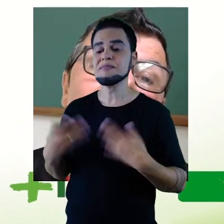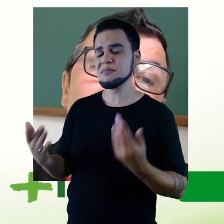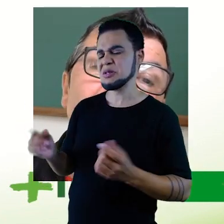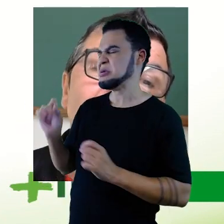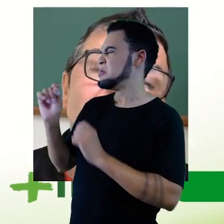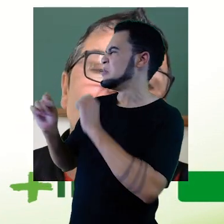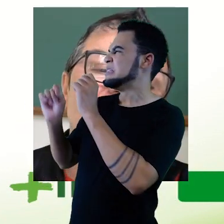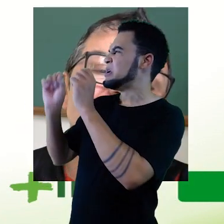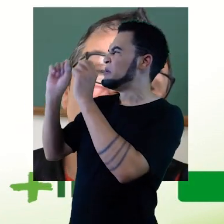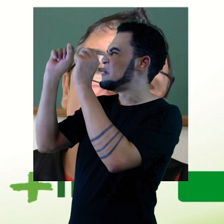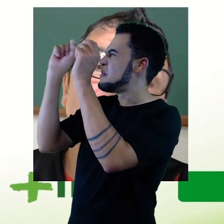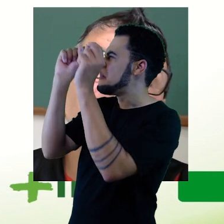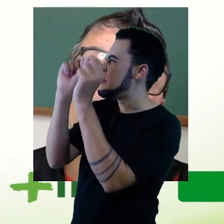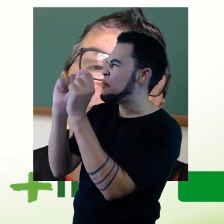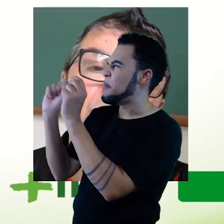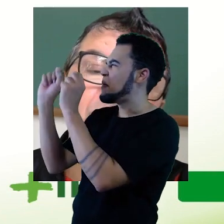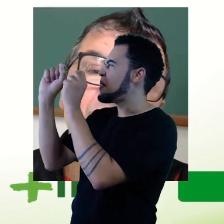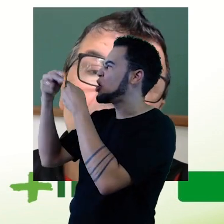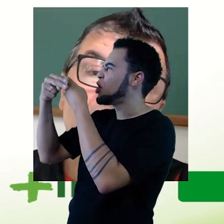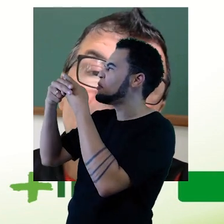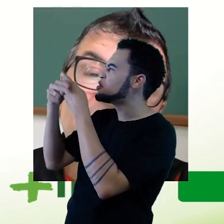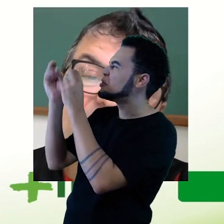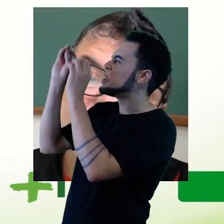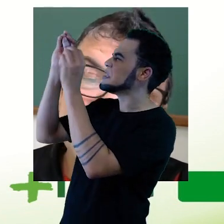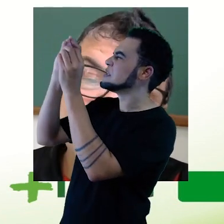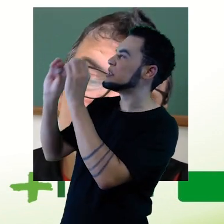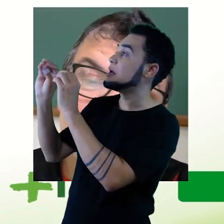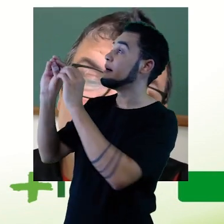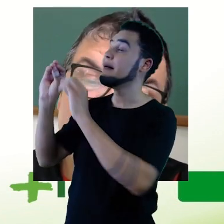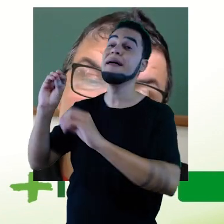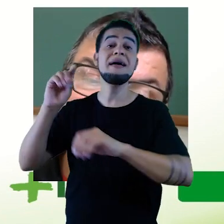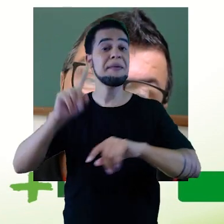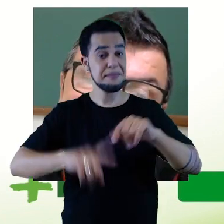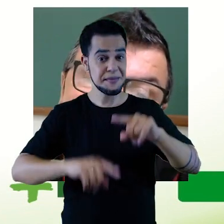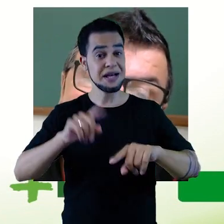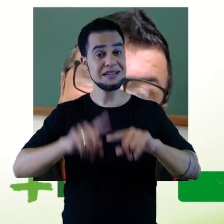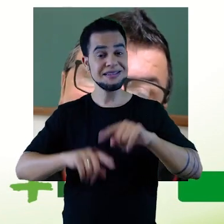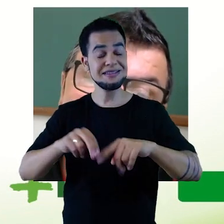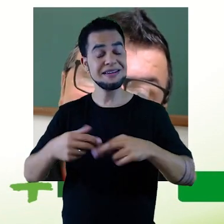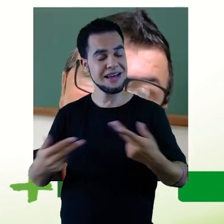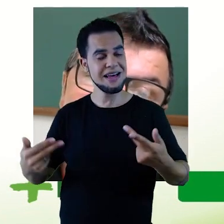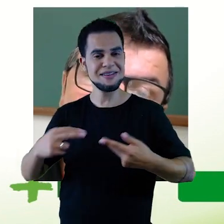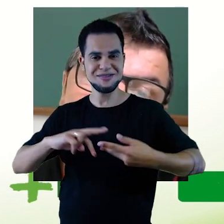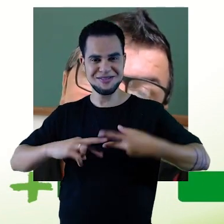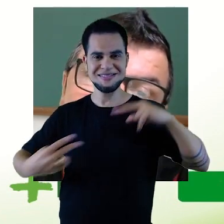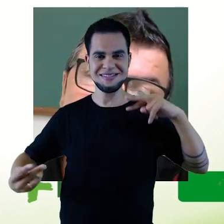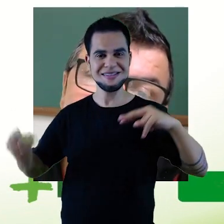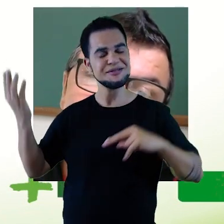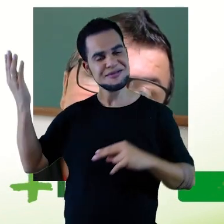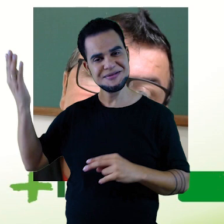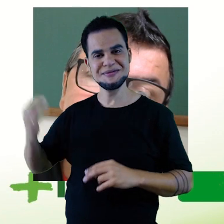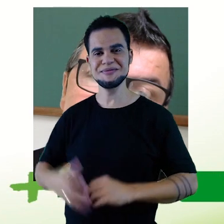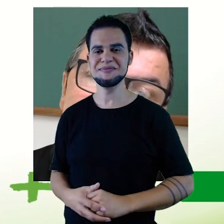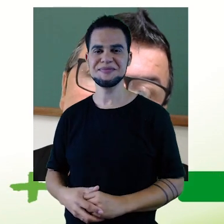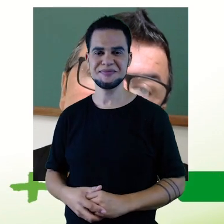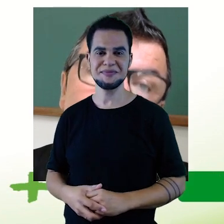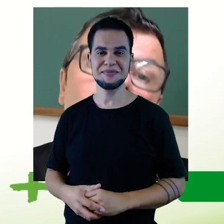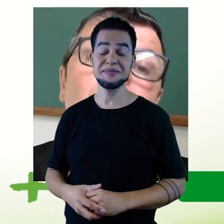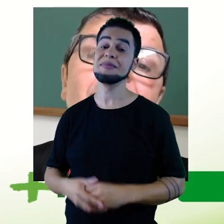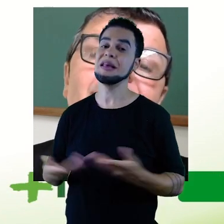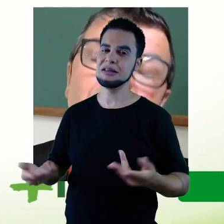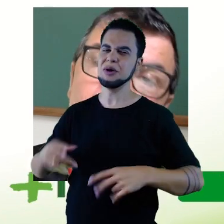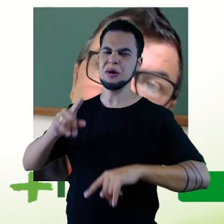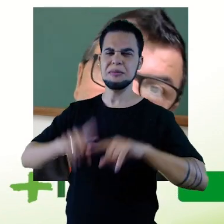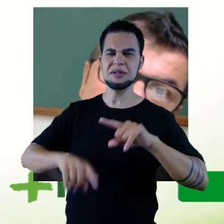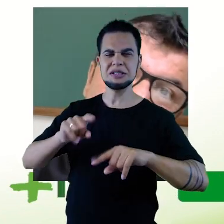são esses pedacinhos lá dentro? O que são esses cromossomos? Esses cromossomos são materiais genéticos, tá vendo aqui o material genético?